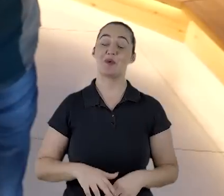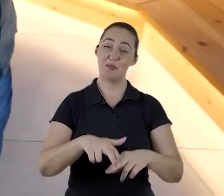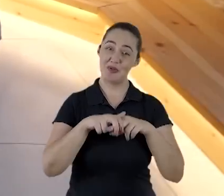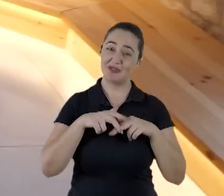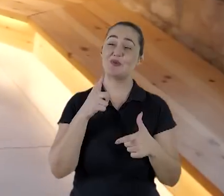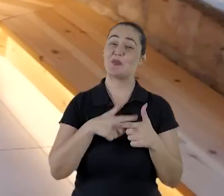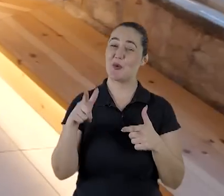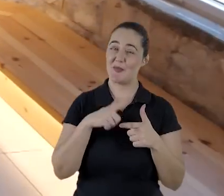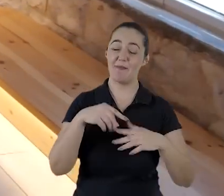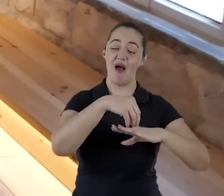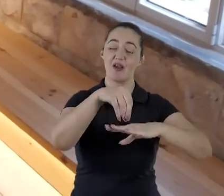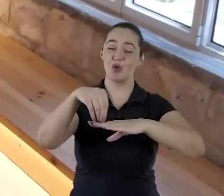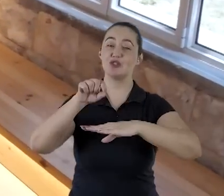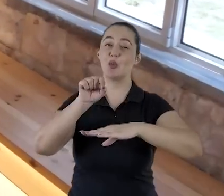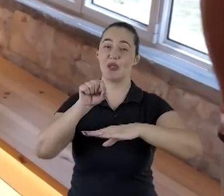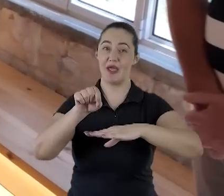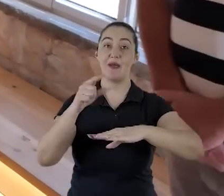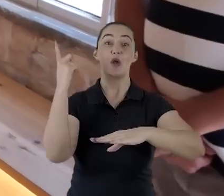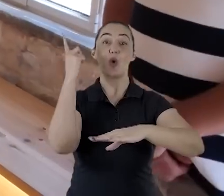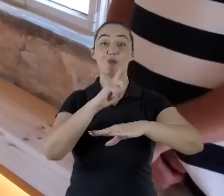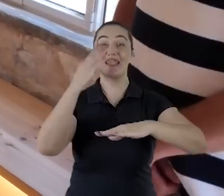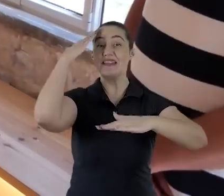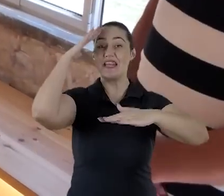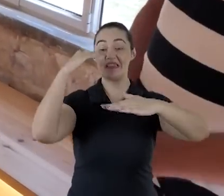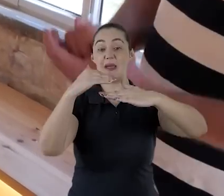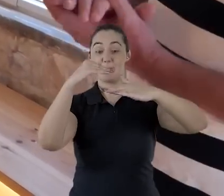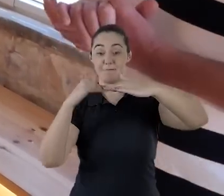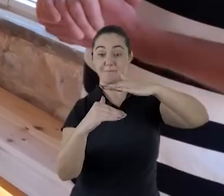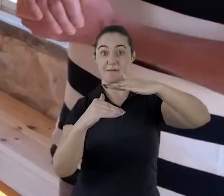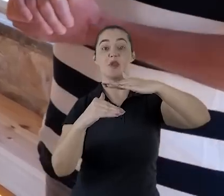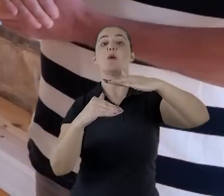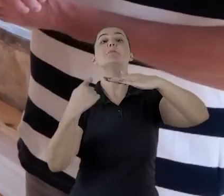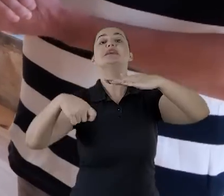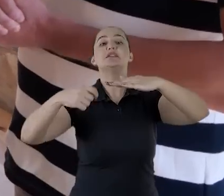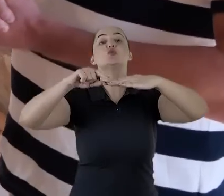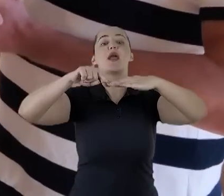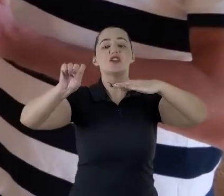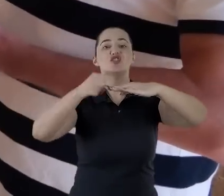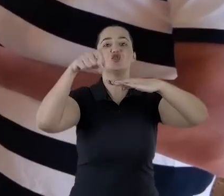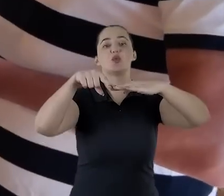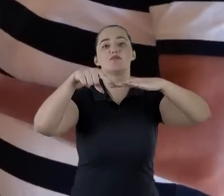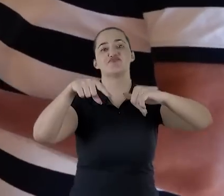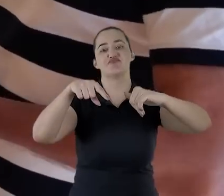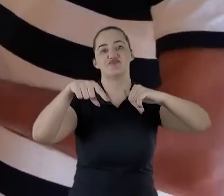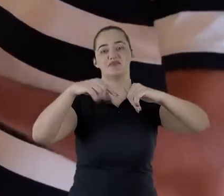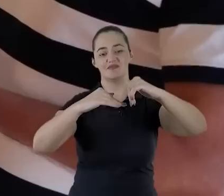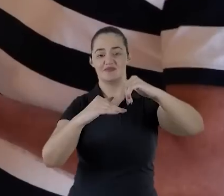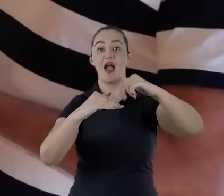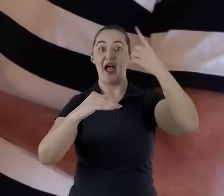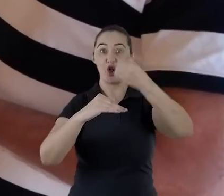da arqueologia, muitas vezes, não é, Ariel? É que para encontrar antiguidades, eu tenho que destruir